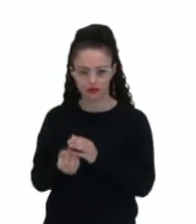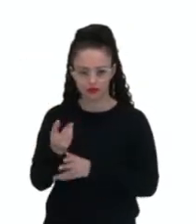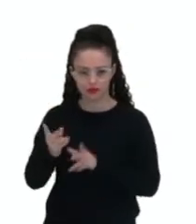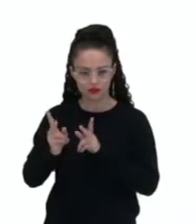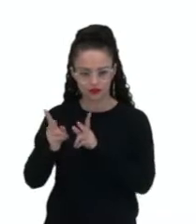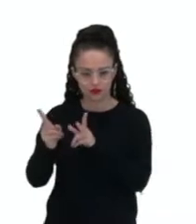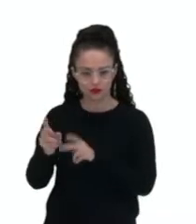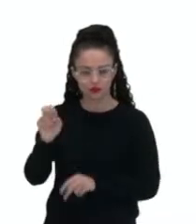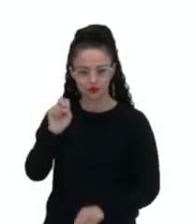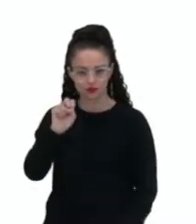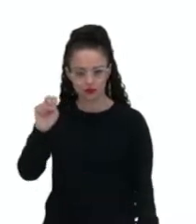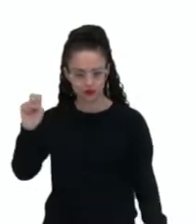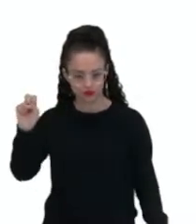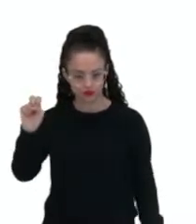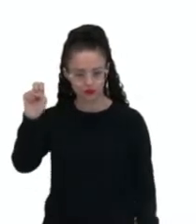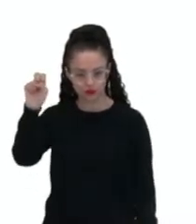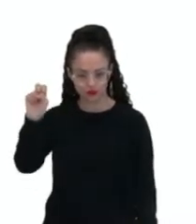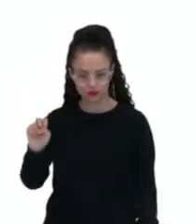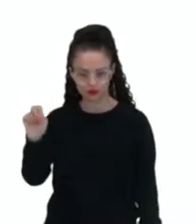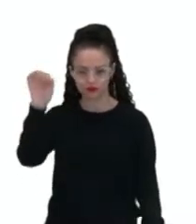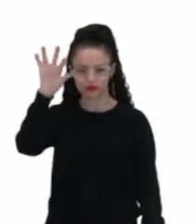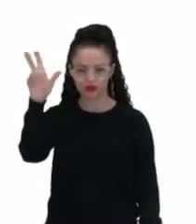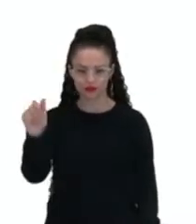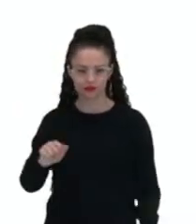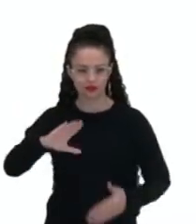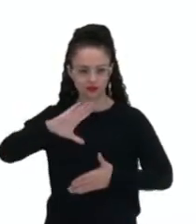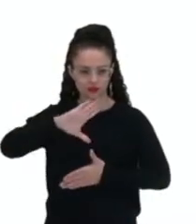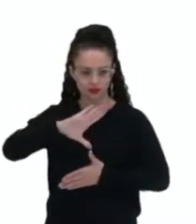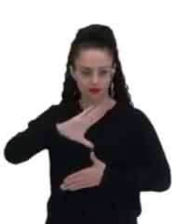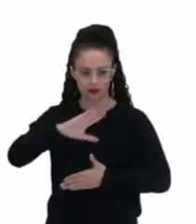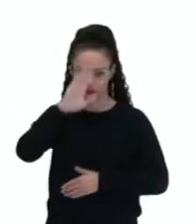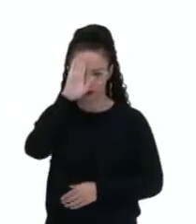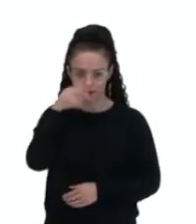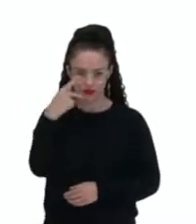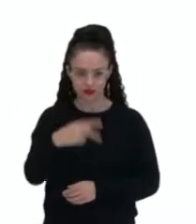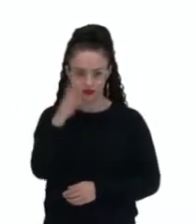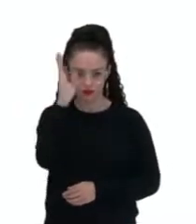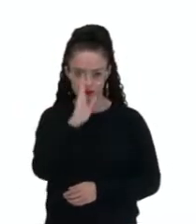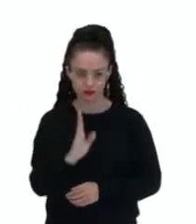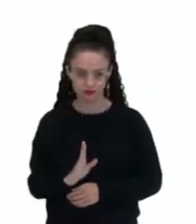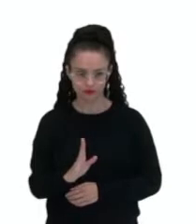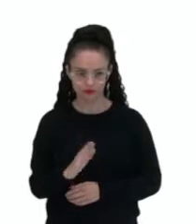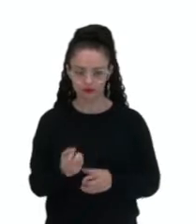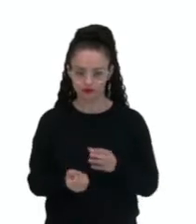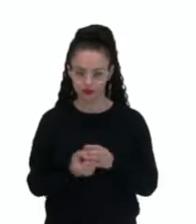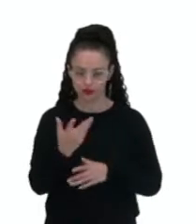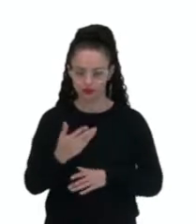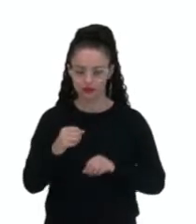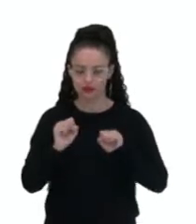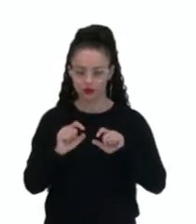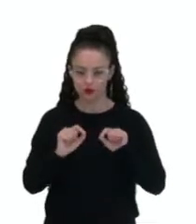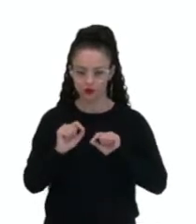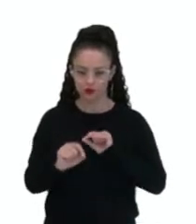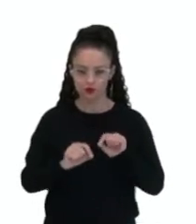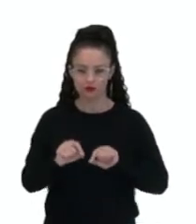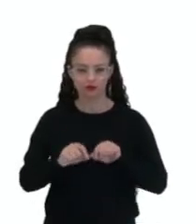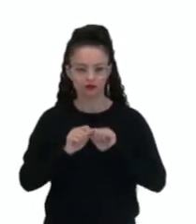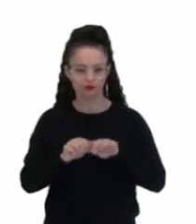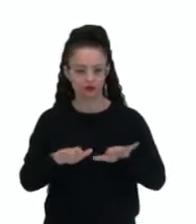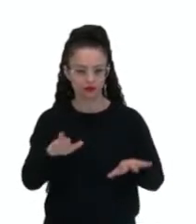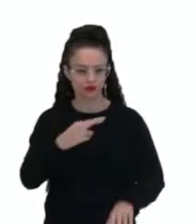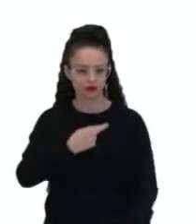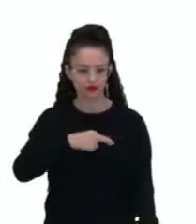regiões sudoeste e sul da África, nas Américas, no especial no Brasil, para a formação das raízes religiosa,